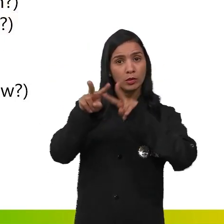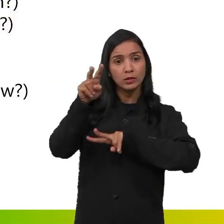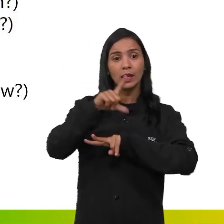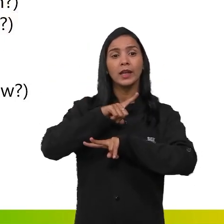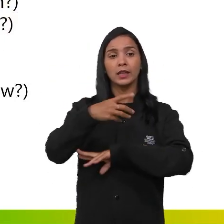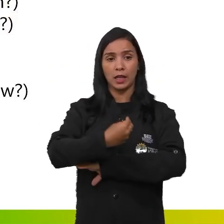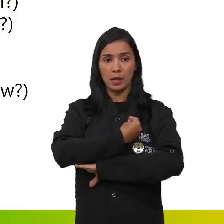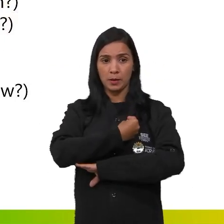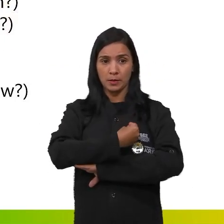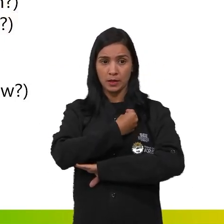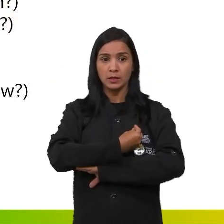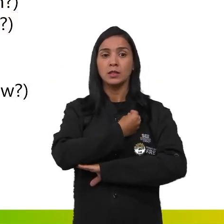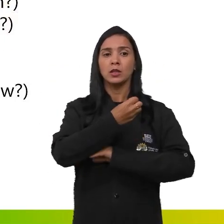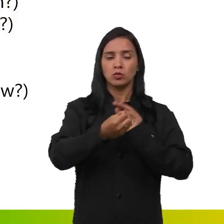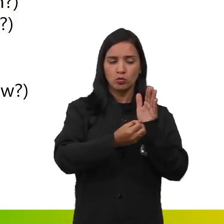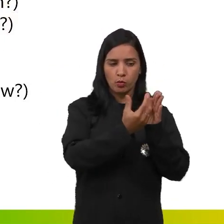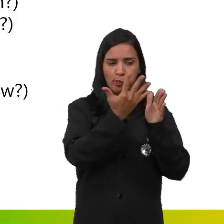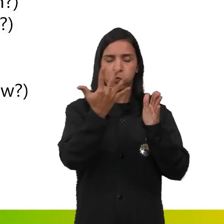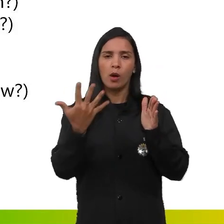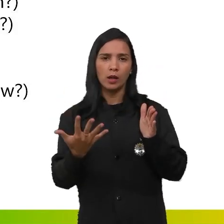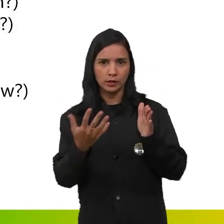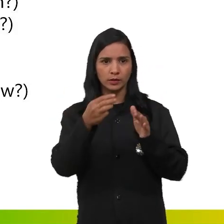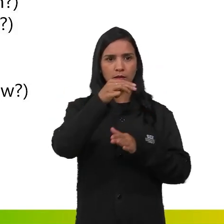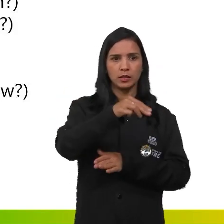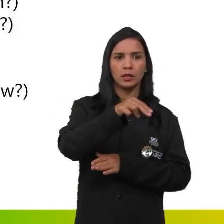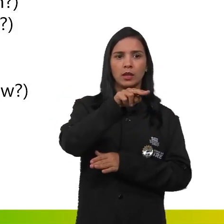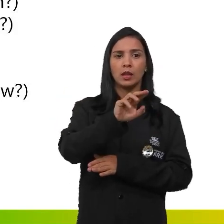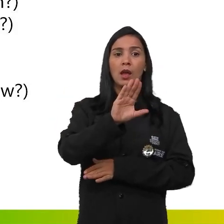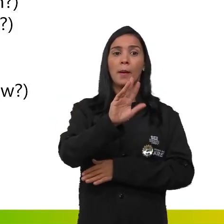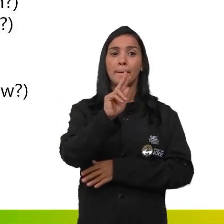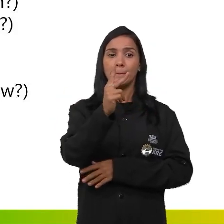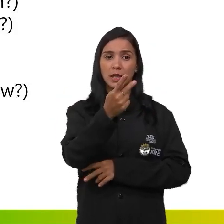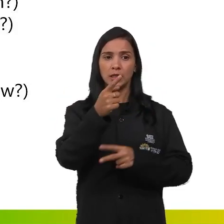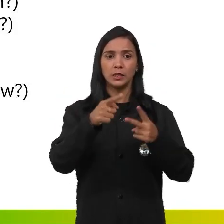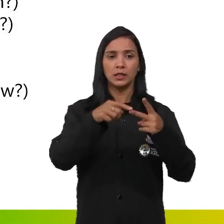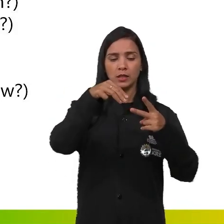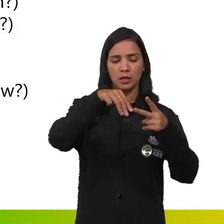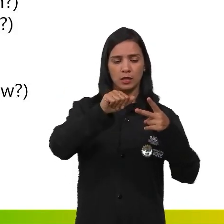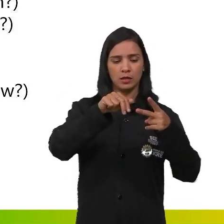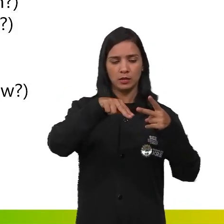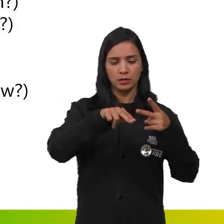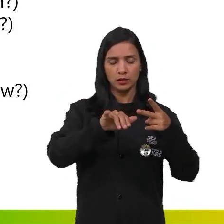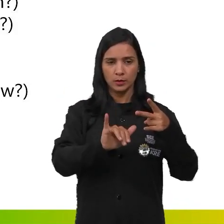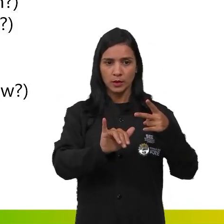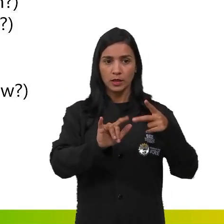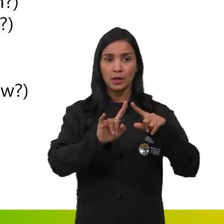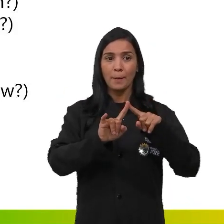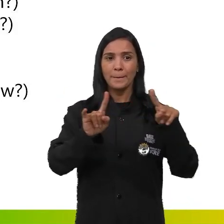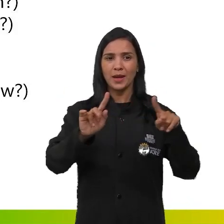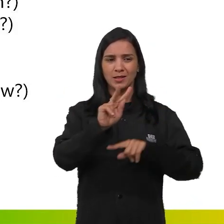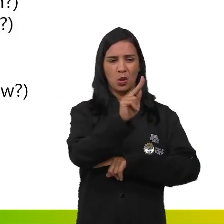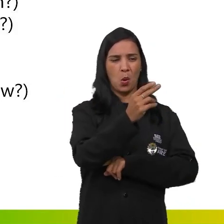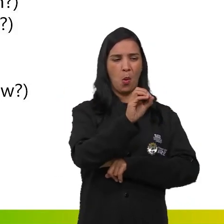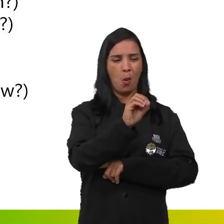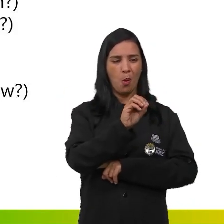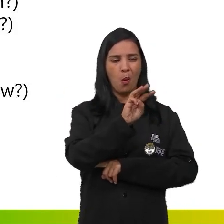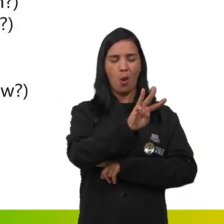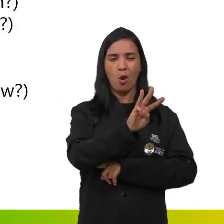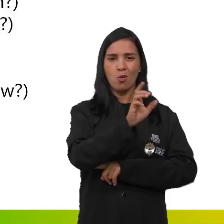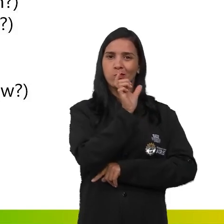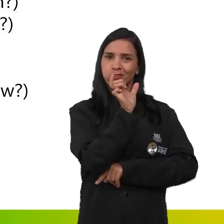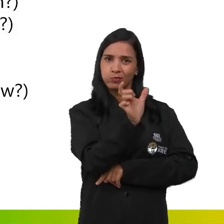dos quantitativos much e o many, só que esse how aqui no início da frase, ele também vai indicar